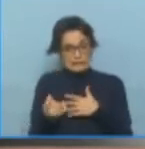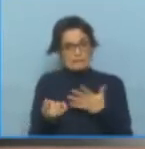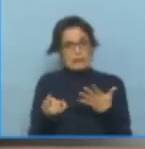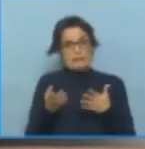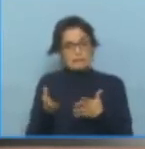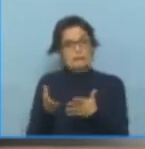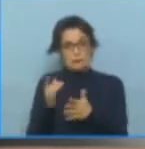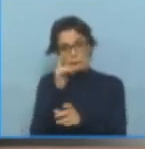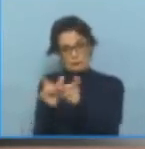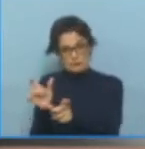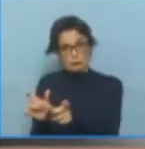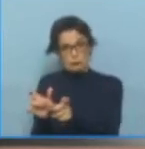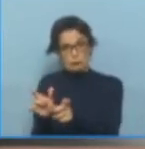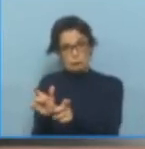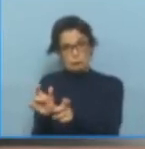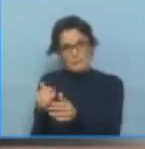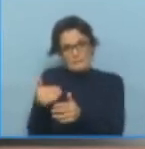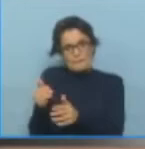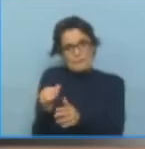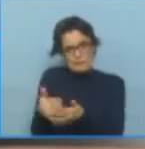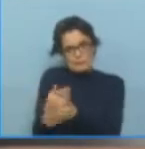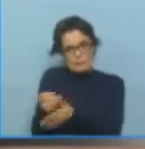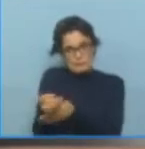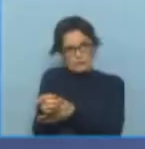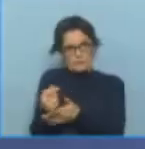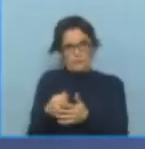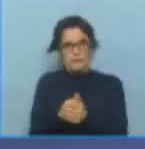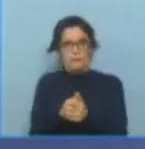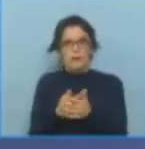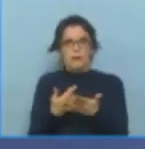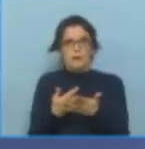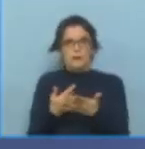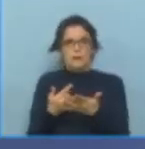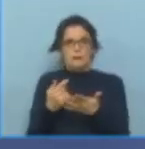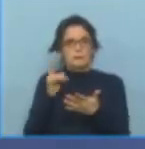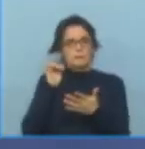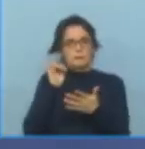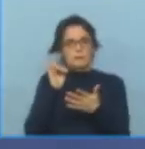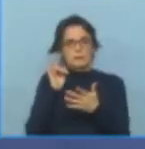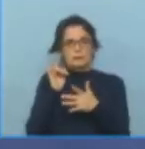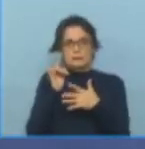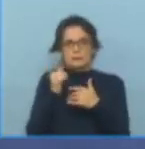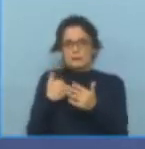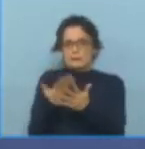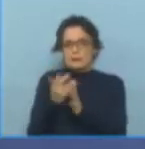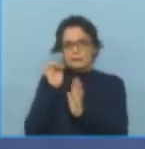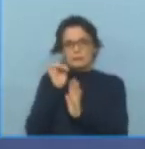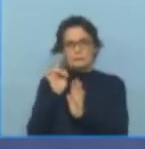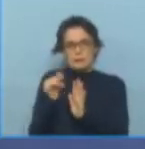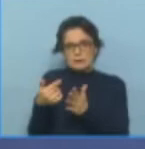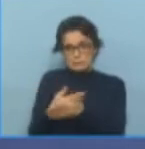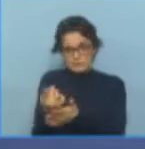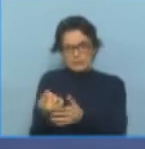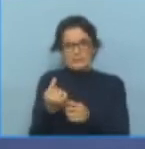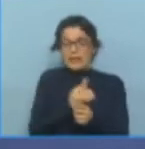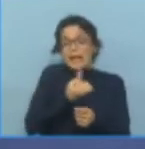da vida, valorizando exatamente o morrer. Sou eu que morro, é outra pessoa que morre, cada um de nós morre a sua